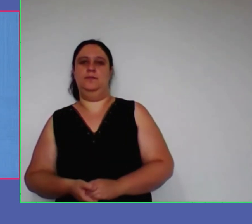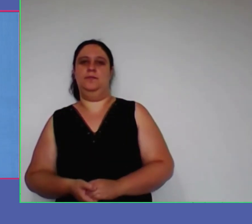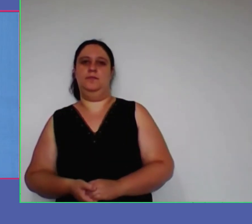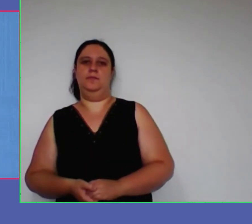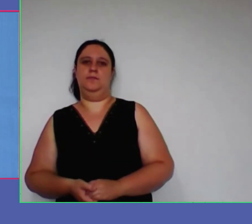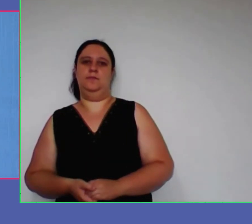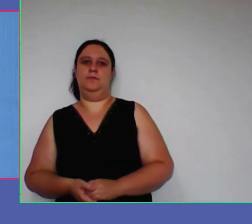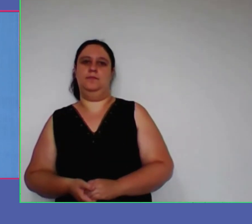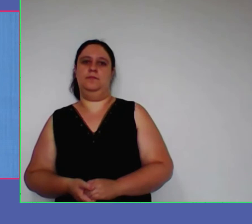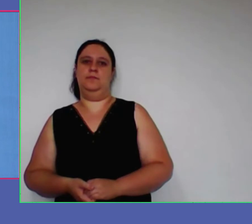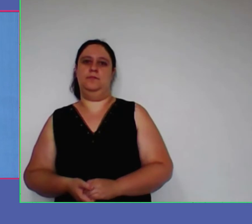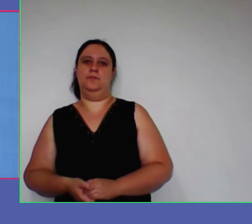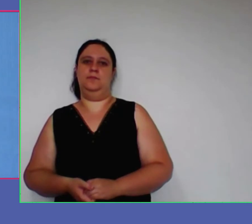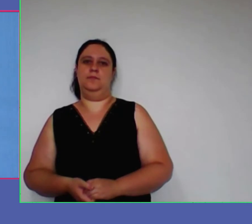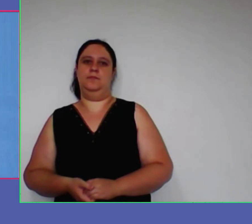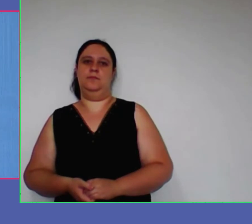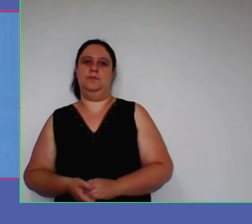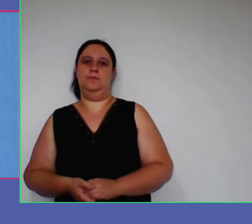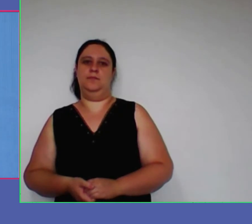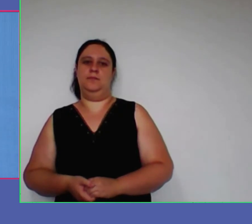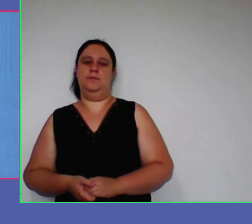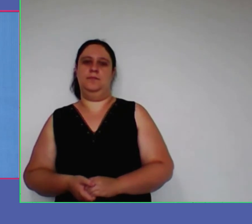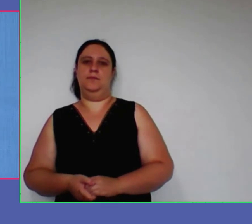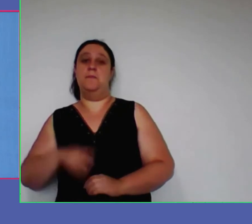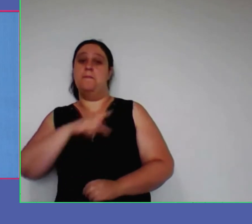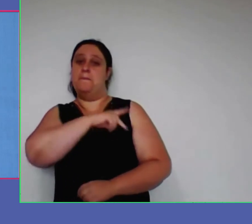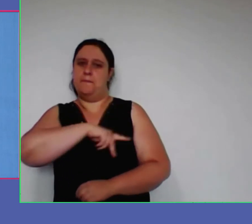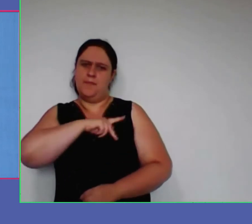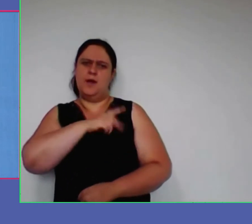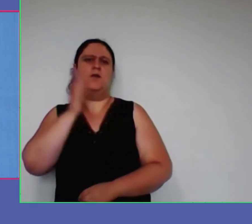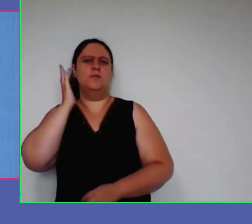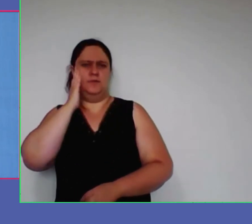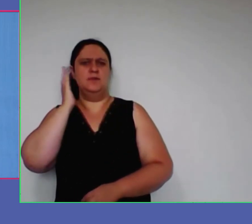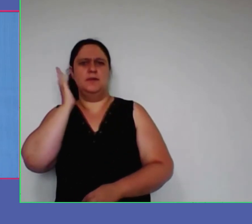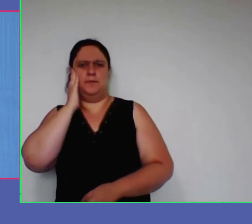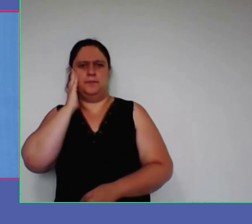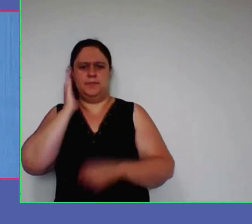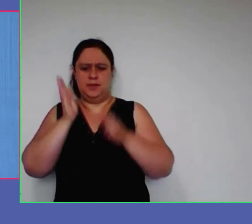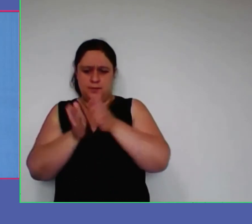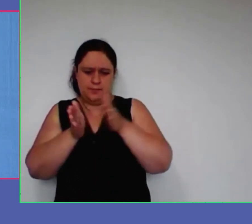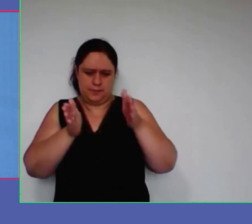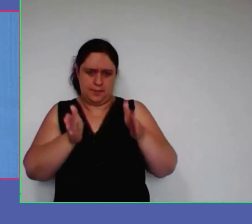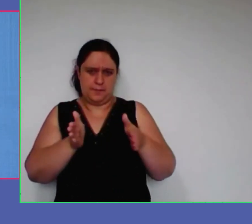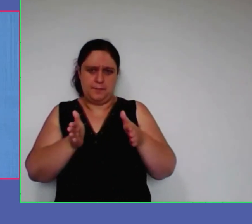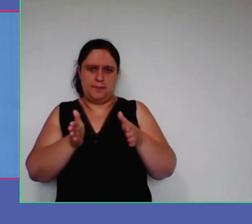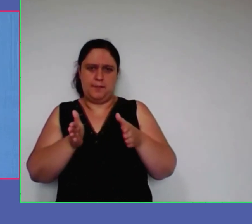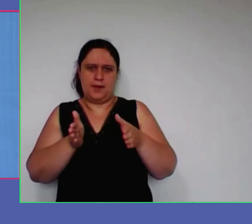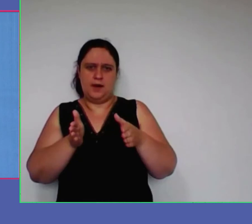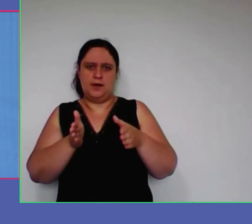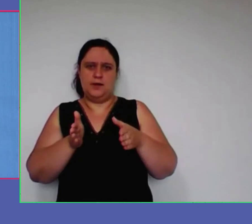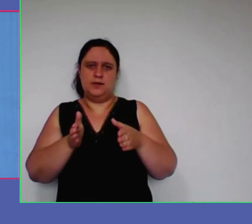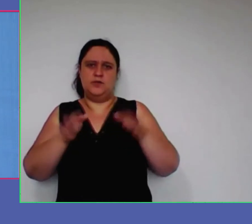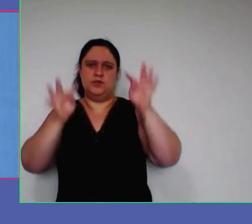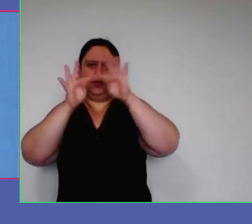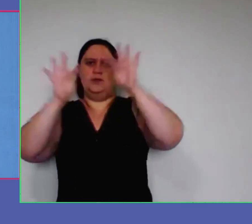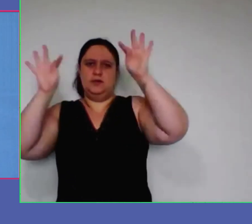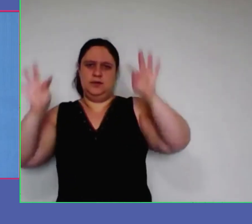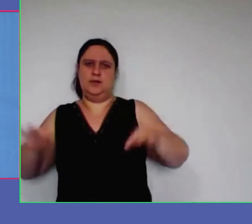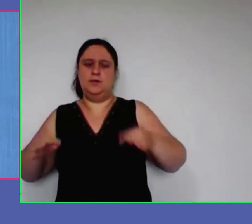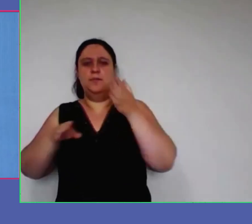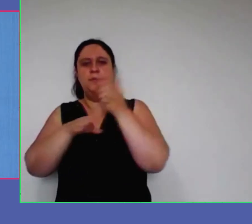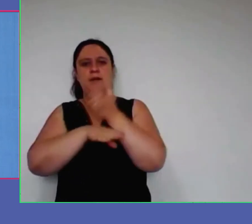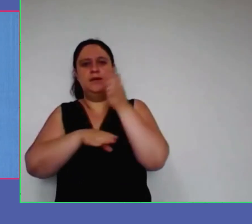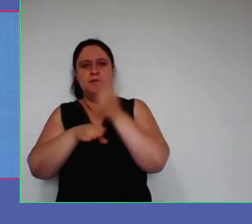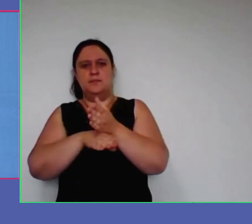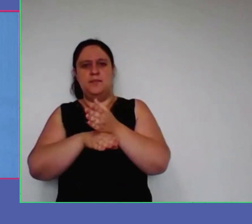Sabendo Paulo que uma parte do sinédrio se compunha de saduceus e outra de fariseus, exclamou: varões e irmãos, eu